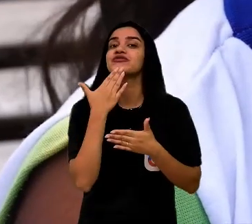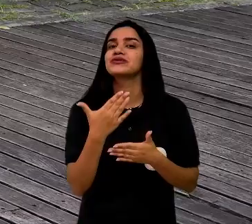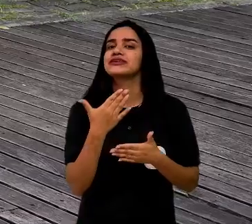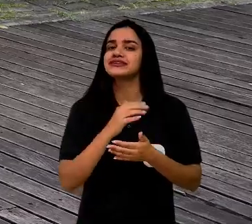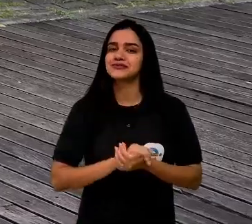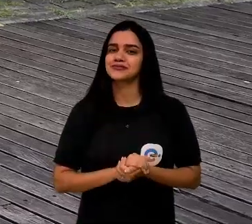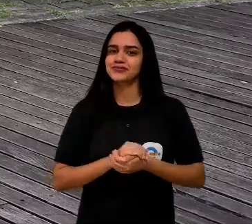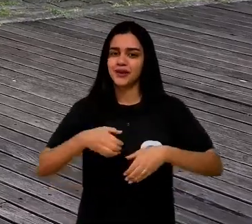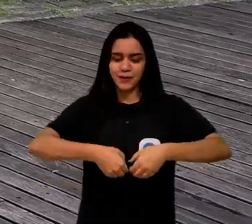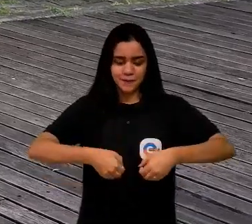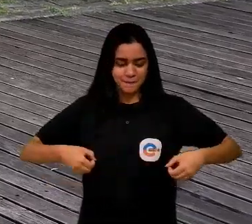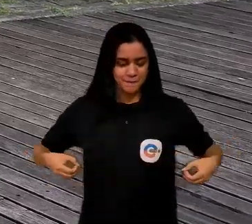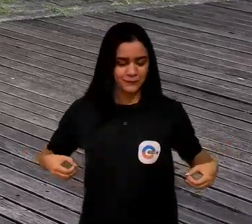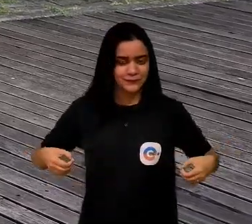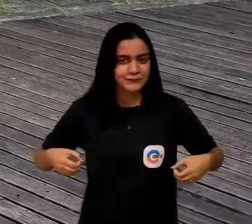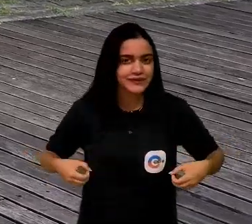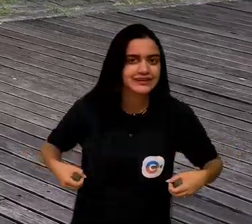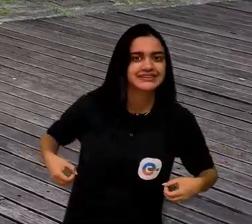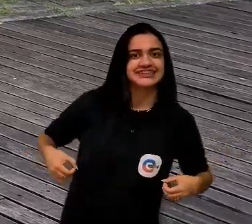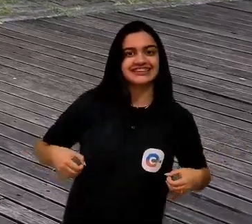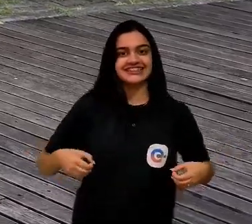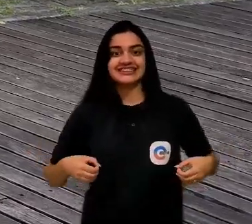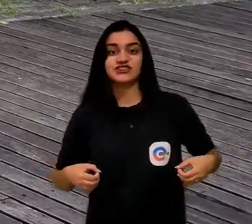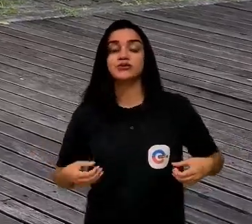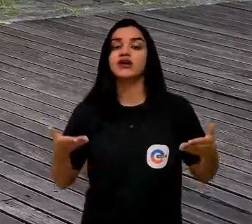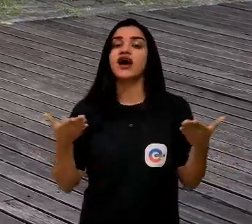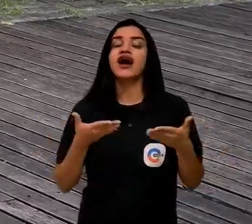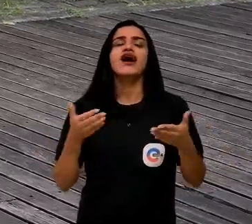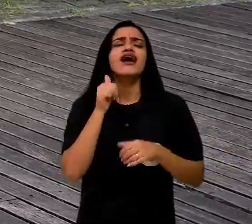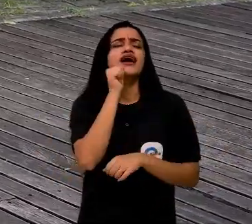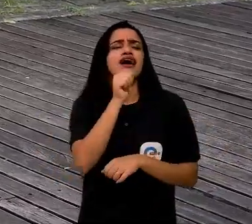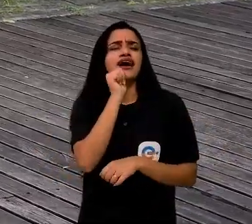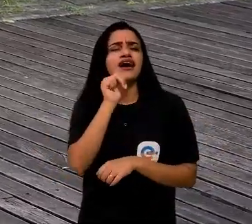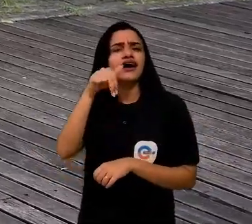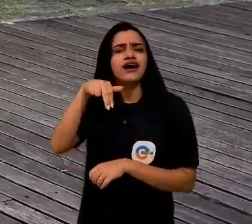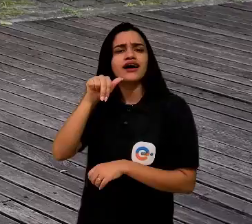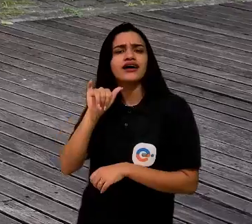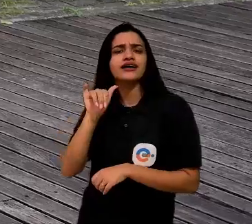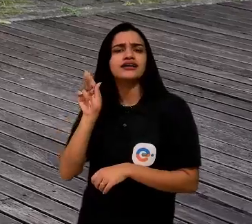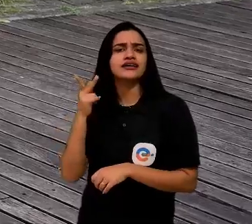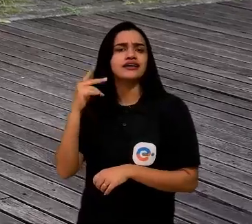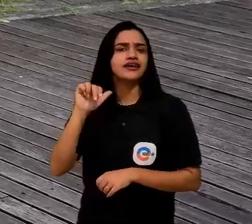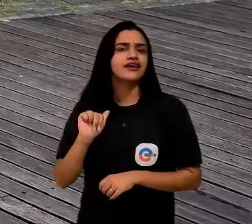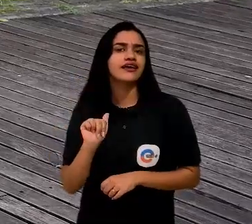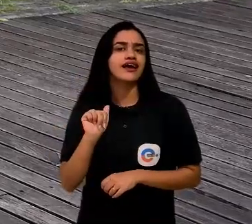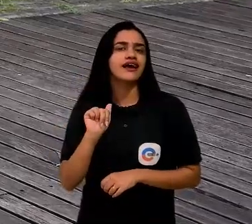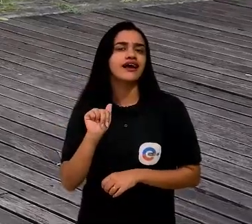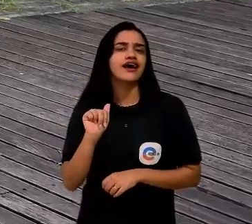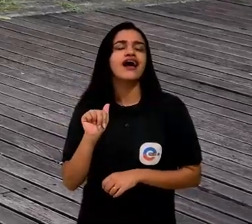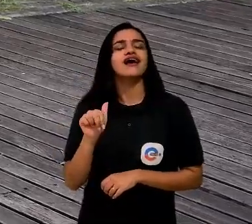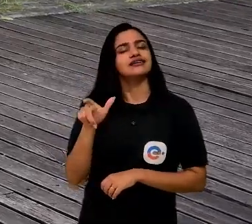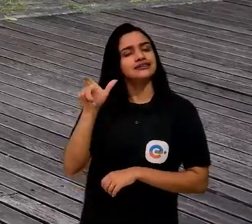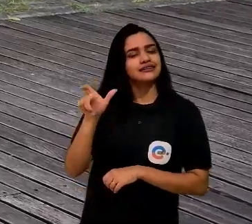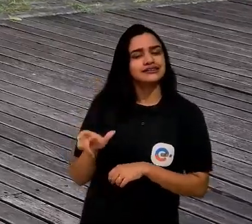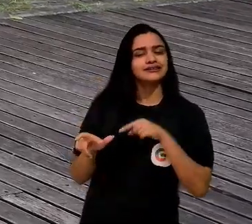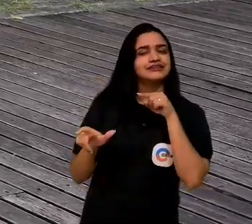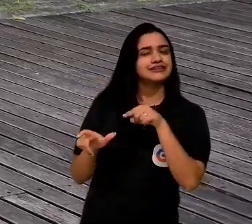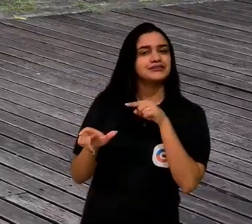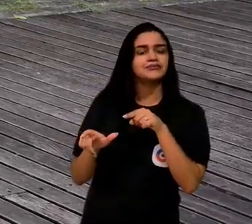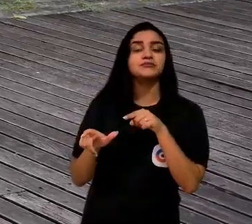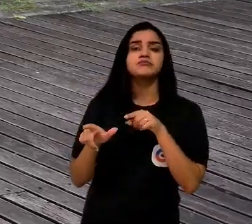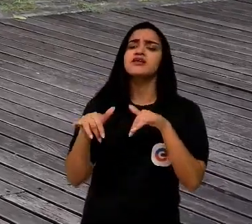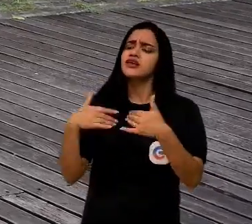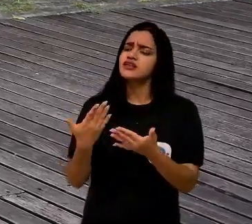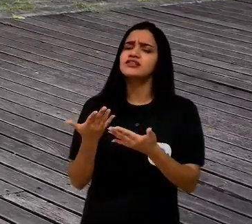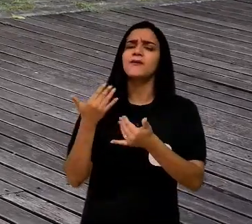Bambolê. Bambolê. Aninha, cadê a Aninha? Aninha, Aninha, Aninha? Essa moça aqui. Aninha, tu brinca lá